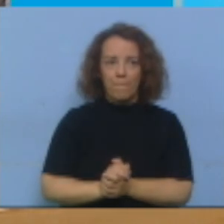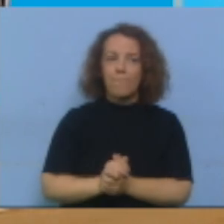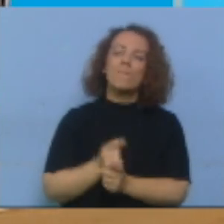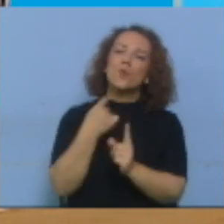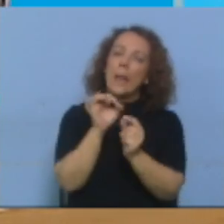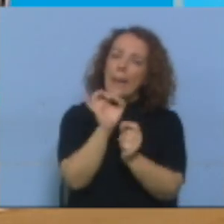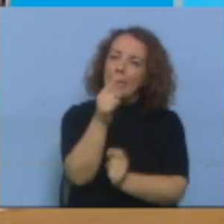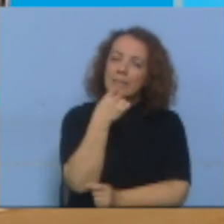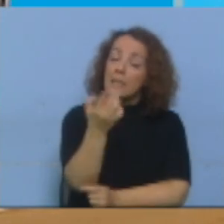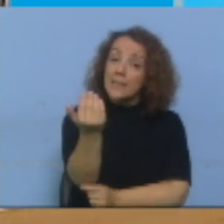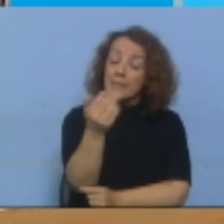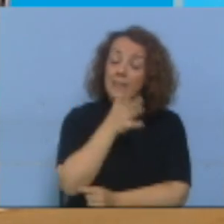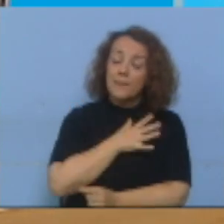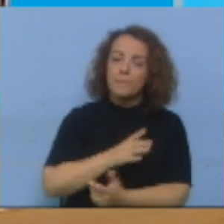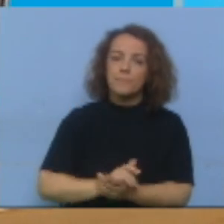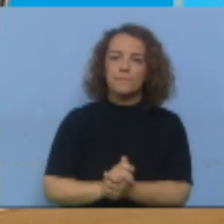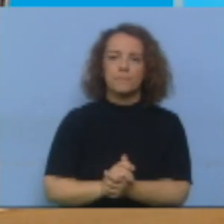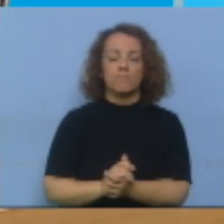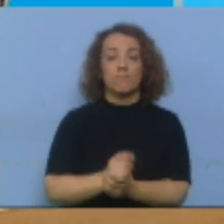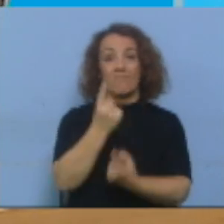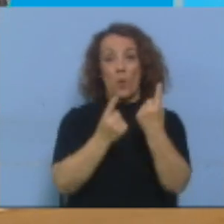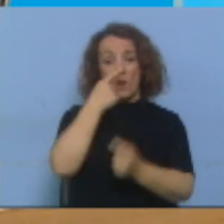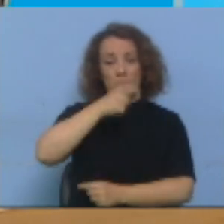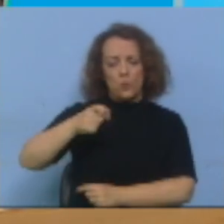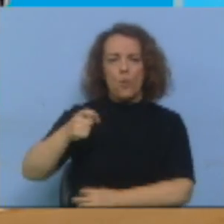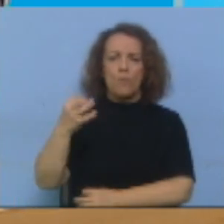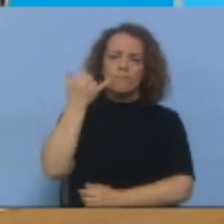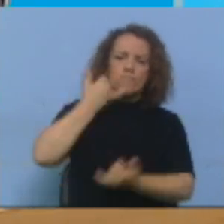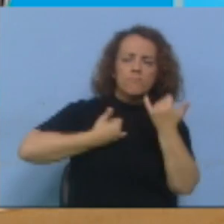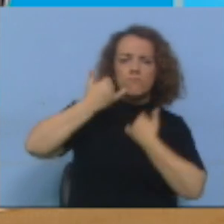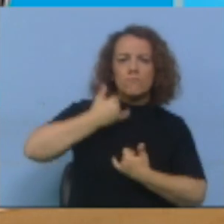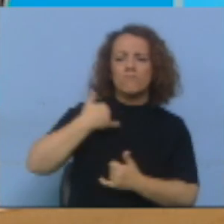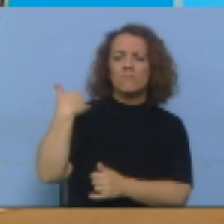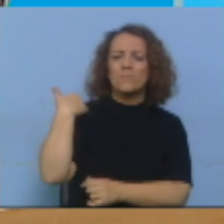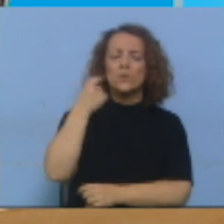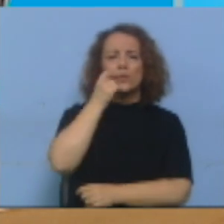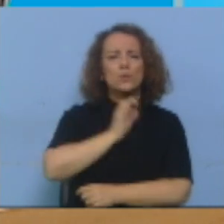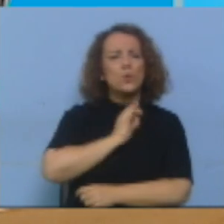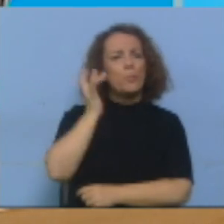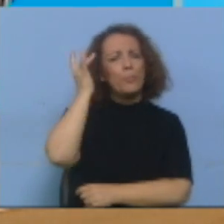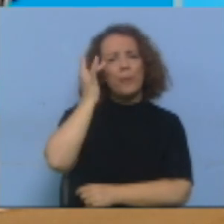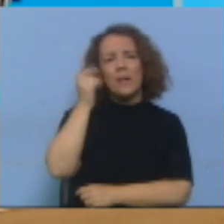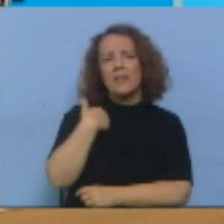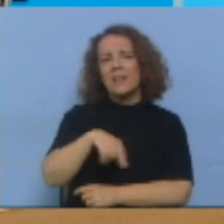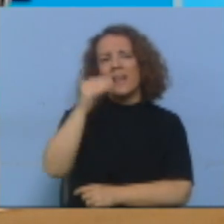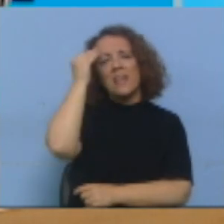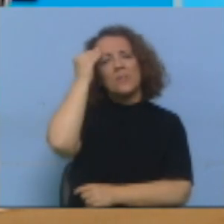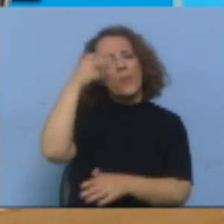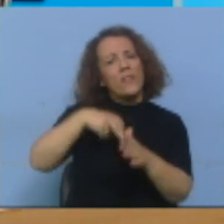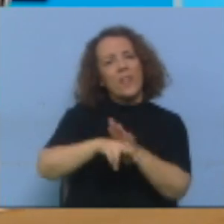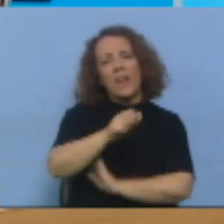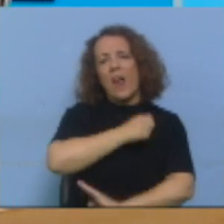Digo-te só mais uma coisa, Paulo. Há pessoas que têm-me contactado pelo telefone e dizem: Senhor Padre, tenho tantas saudades de ir à